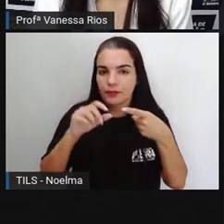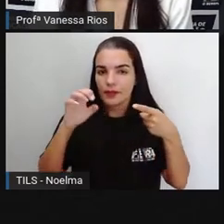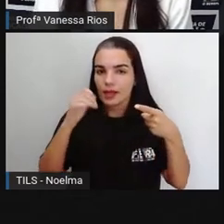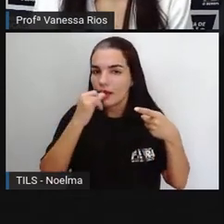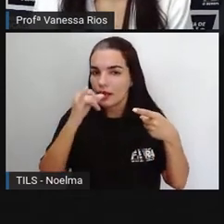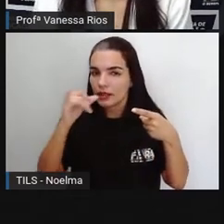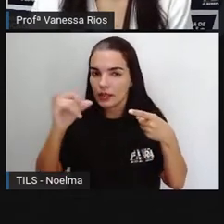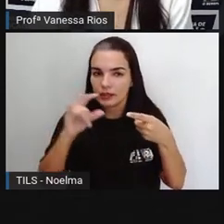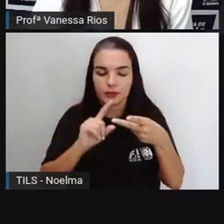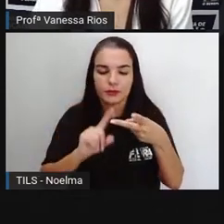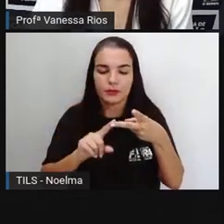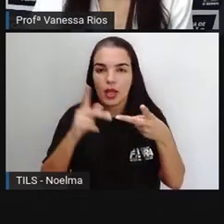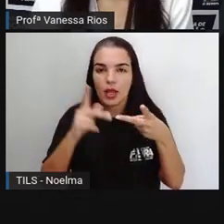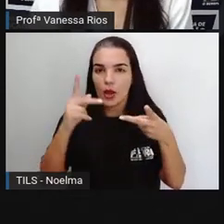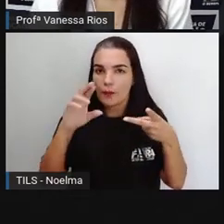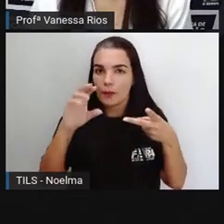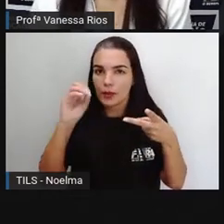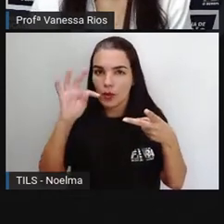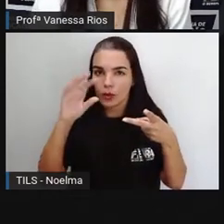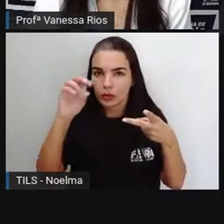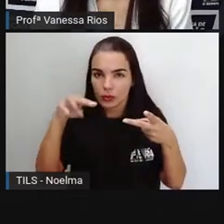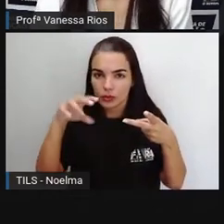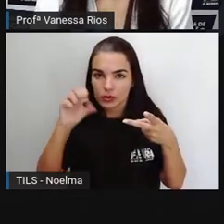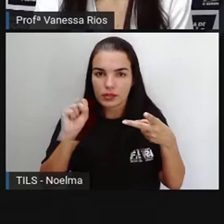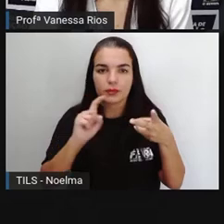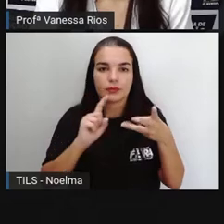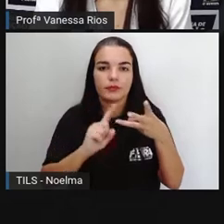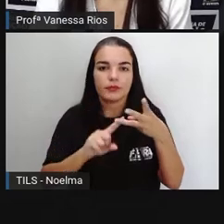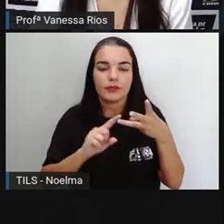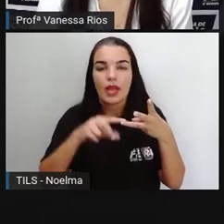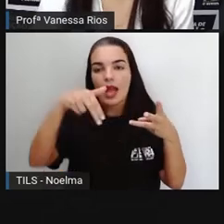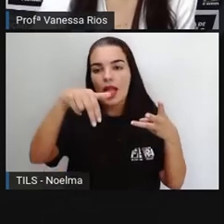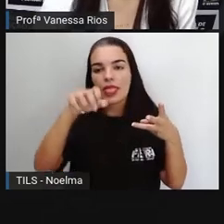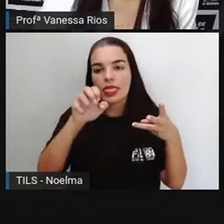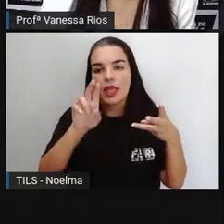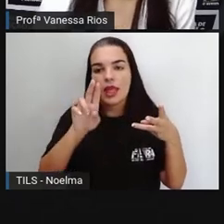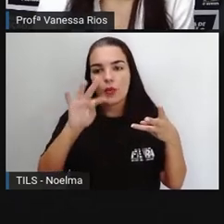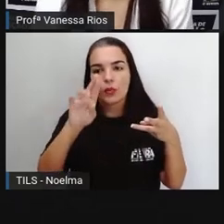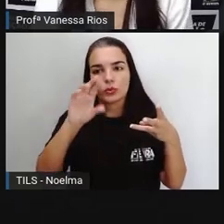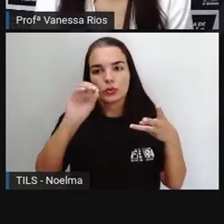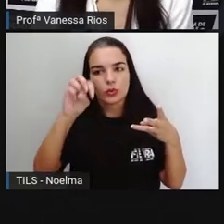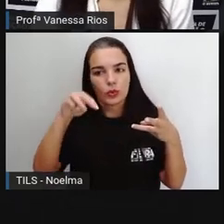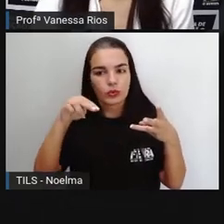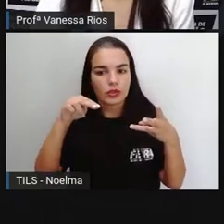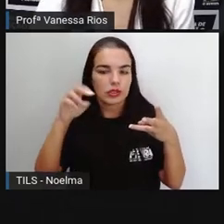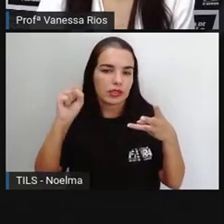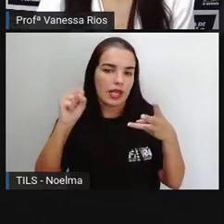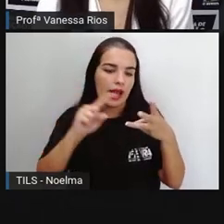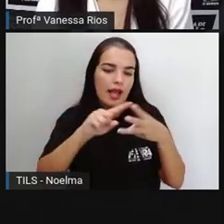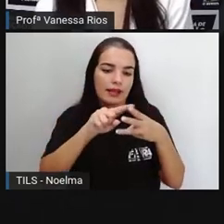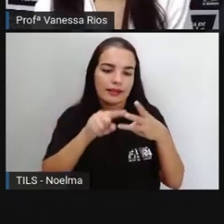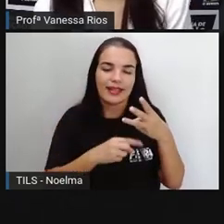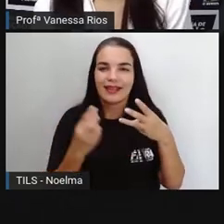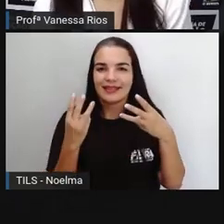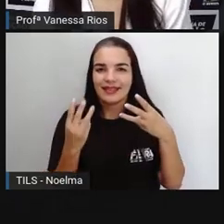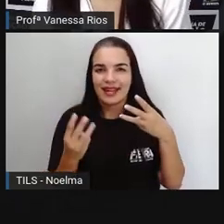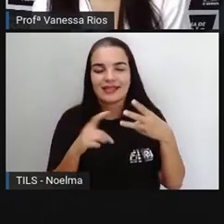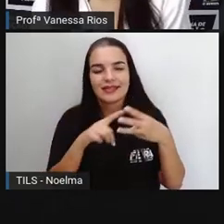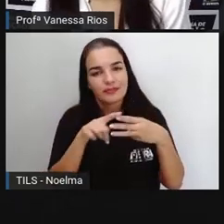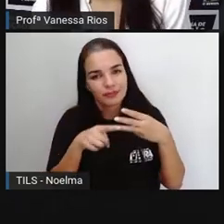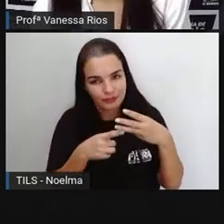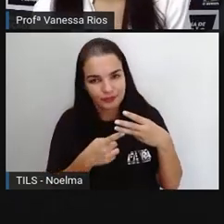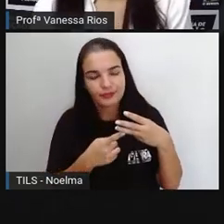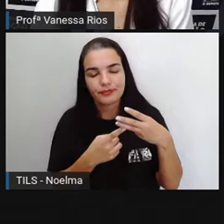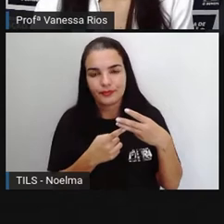elétrons, também de prótons e de nêutrons. Então, aí são as partículas formadoras